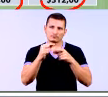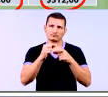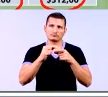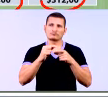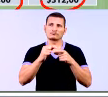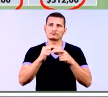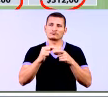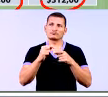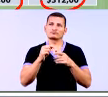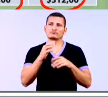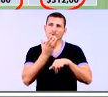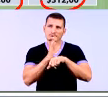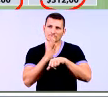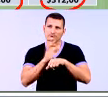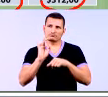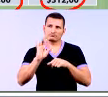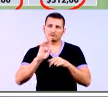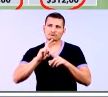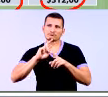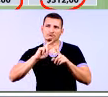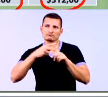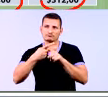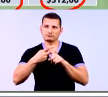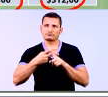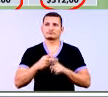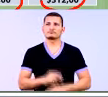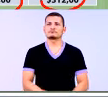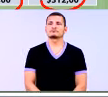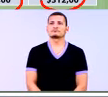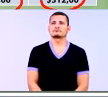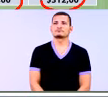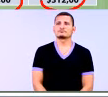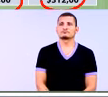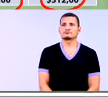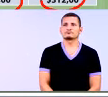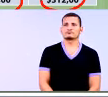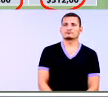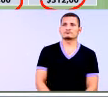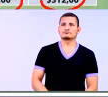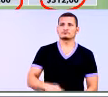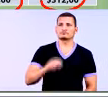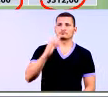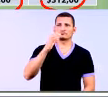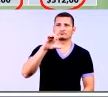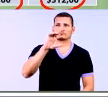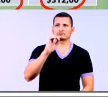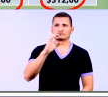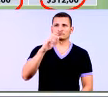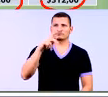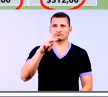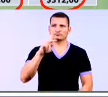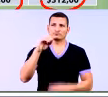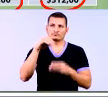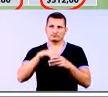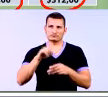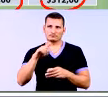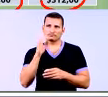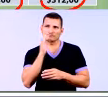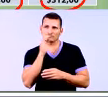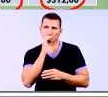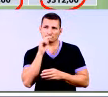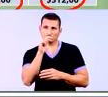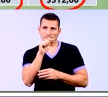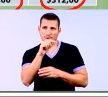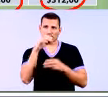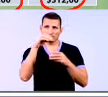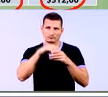ele funciona como se ele tivesse o dobro de núcleos físicos que ele tem. O clock interno, que é a velocidade de processamento lá dentro do processador,